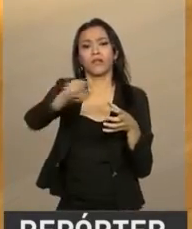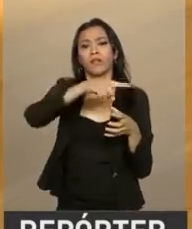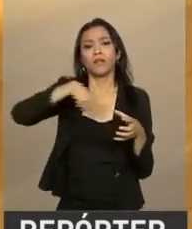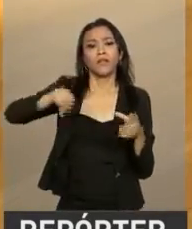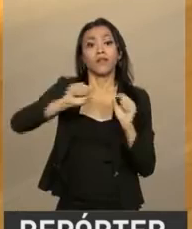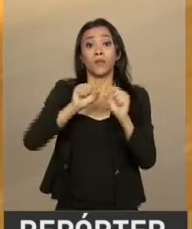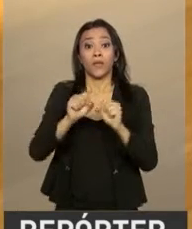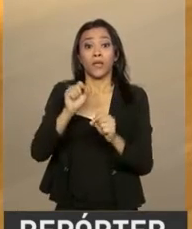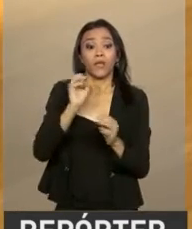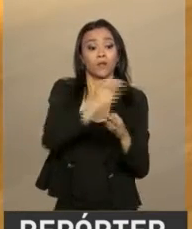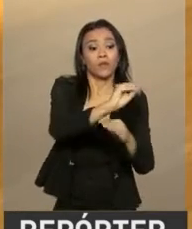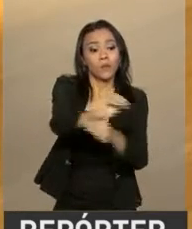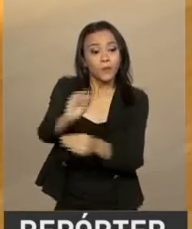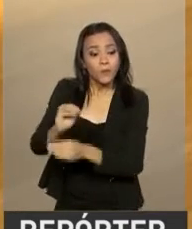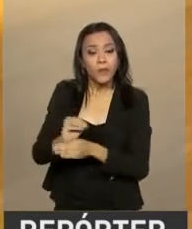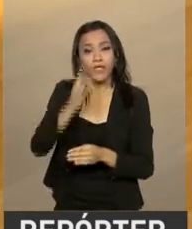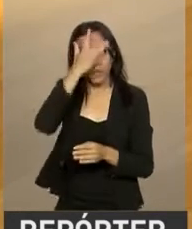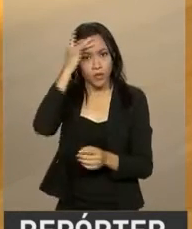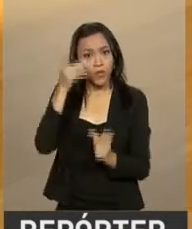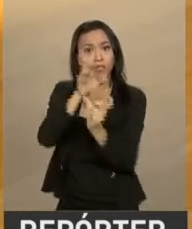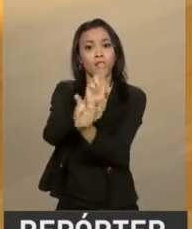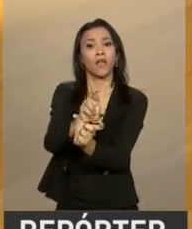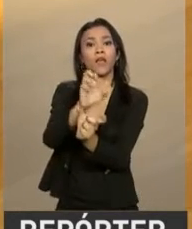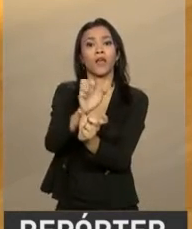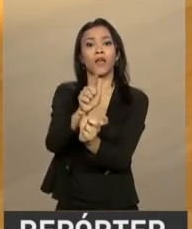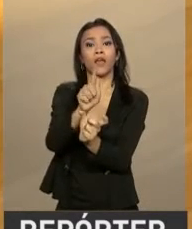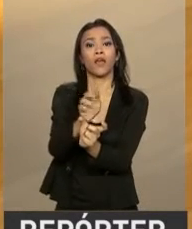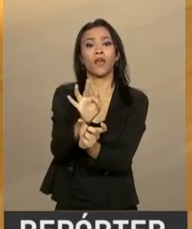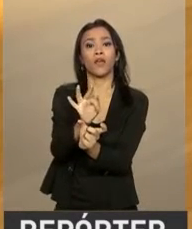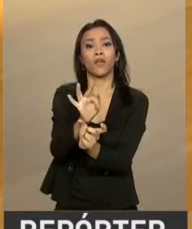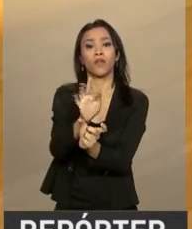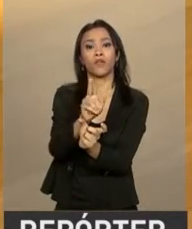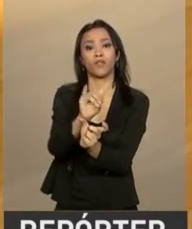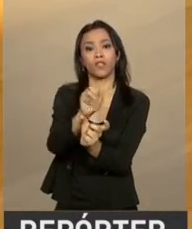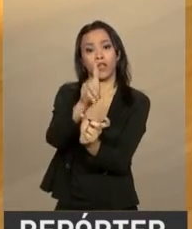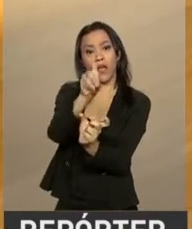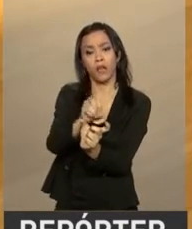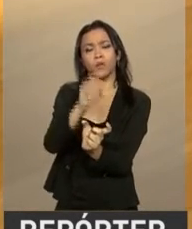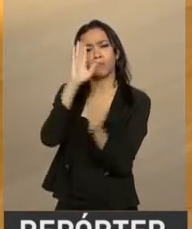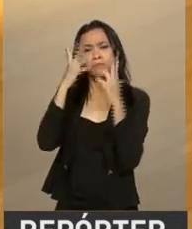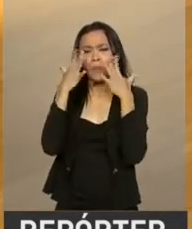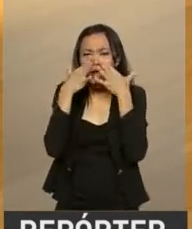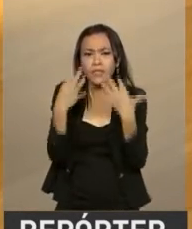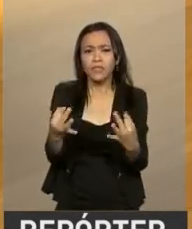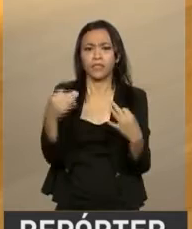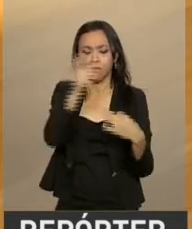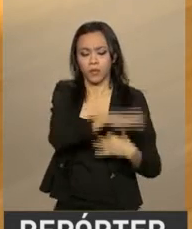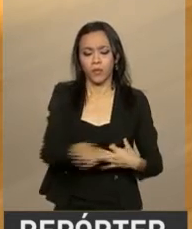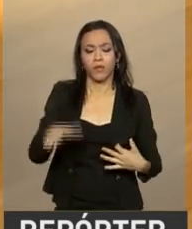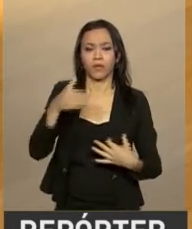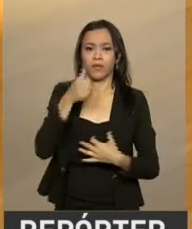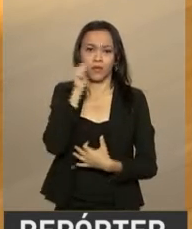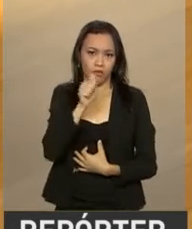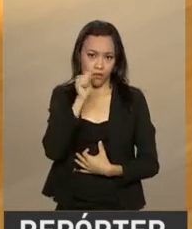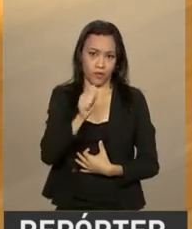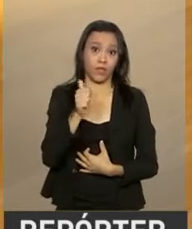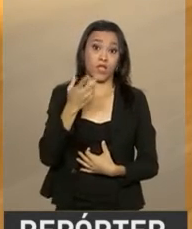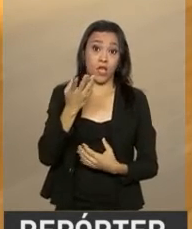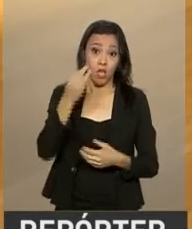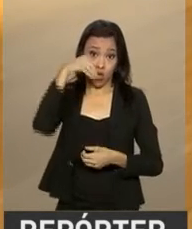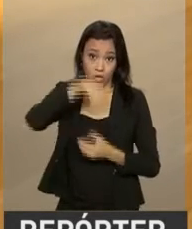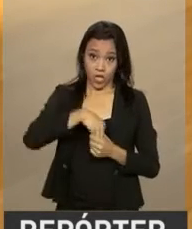reassentamento de refugiados de nossa região, com especial atenção para mulheres e crianças. Em nosso